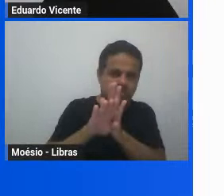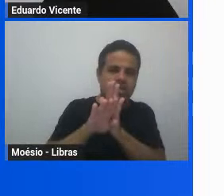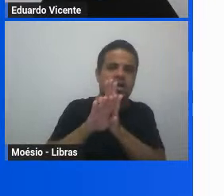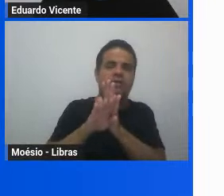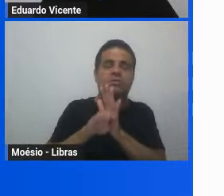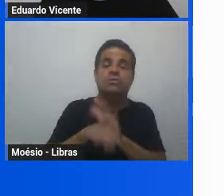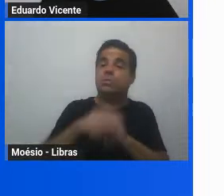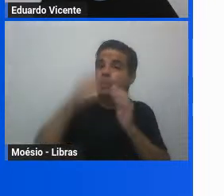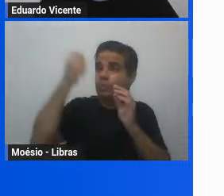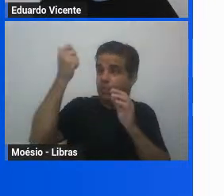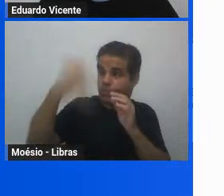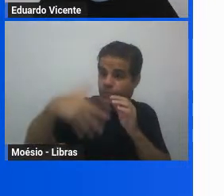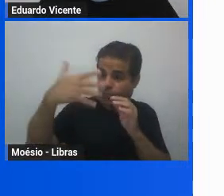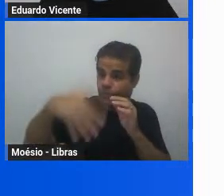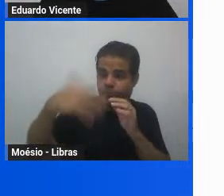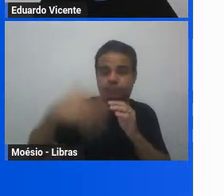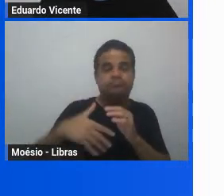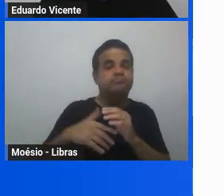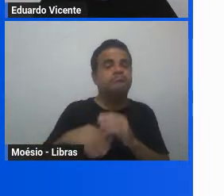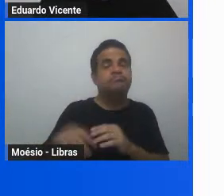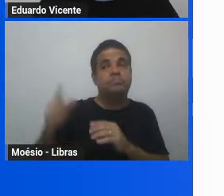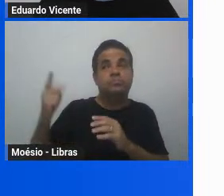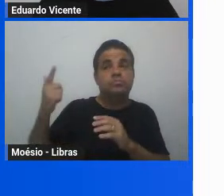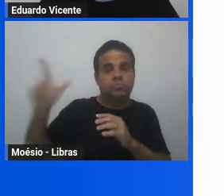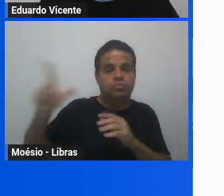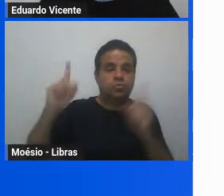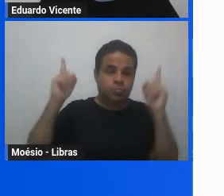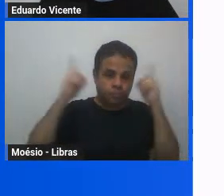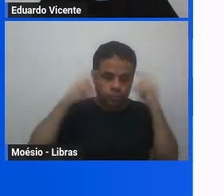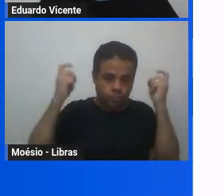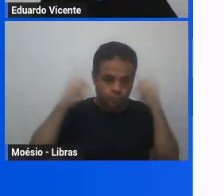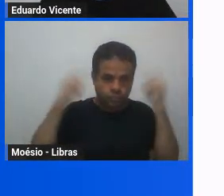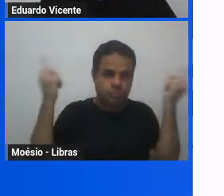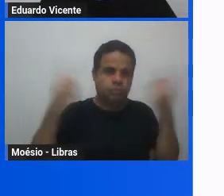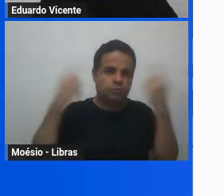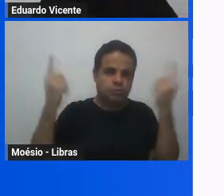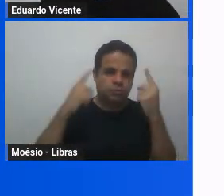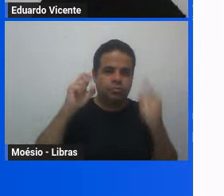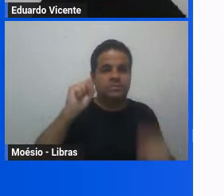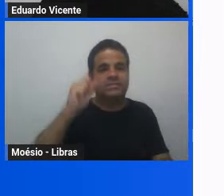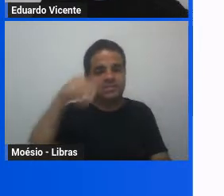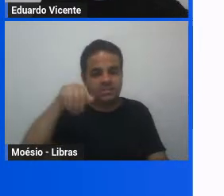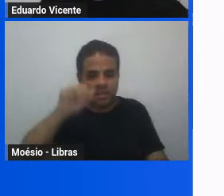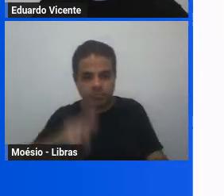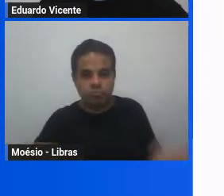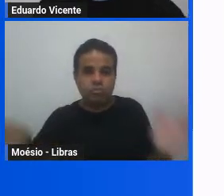unidade especializada, no caso, o SAMU.